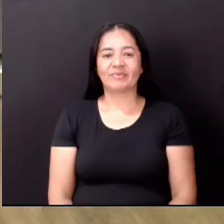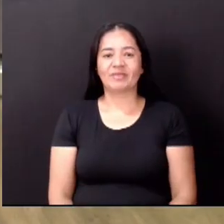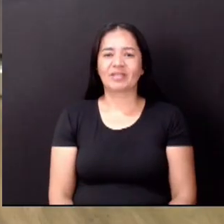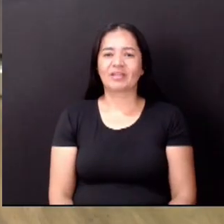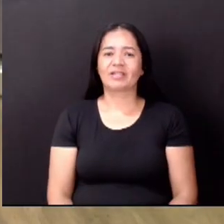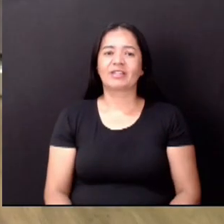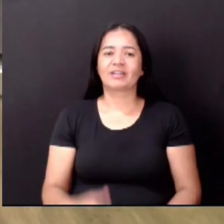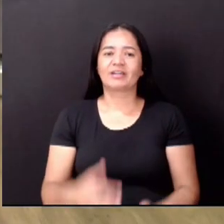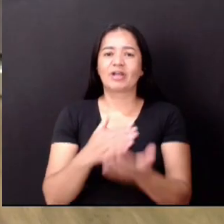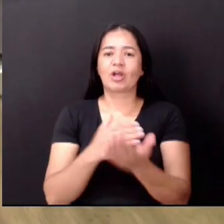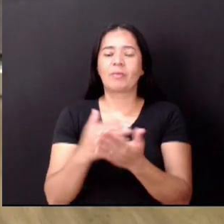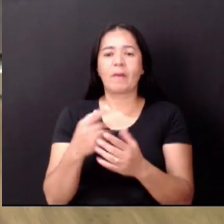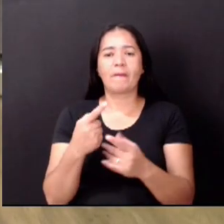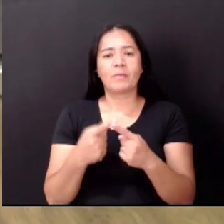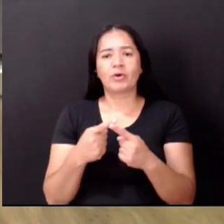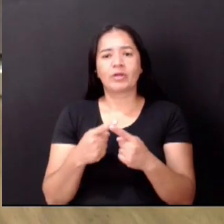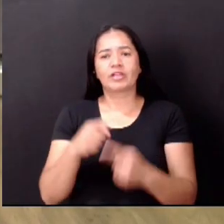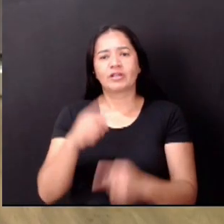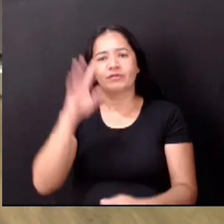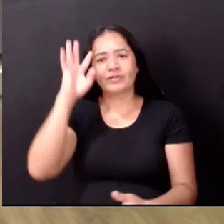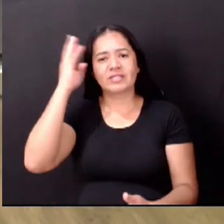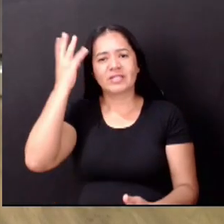você resolveu fazer esse projeto.